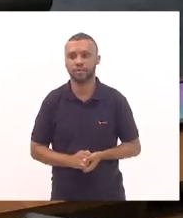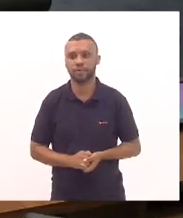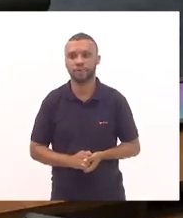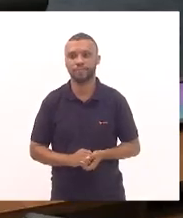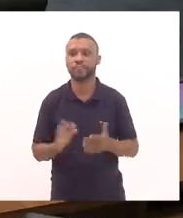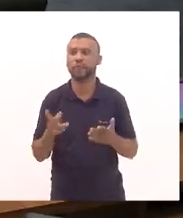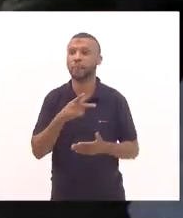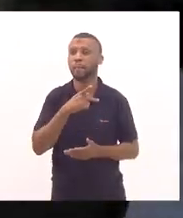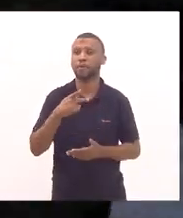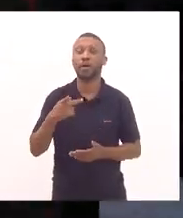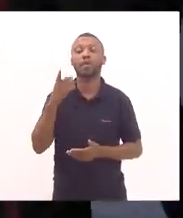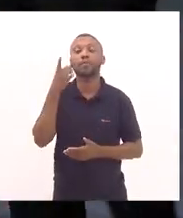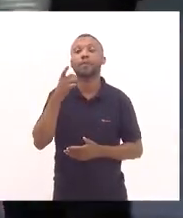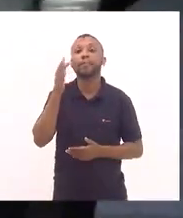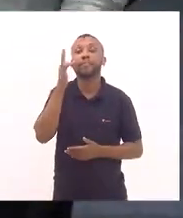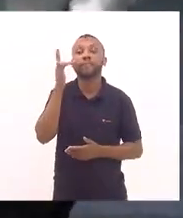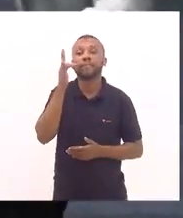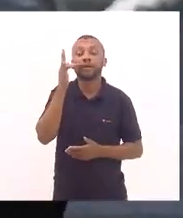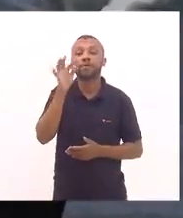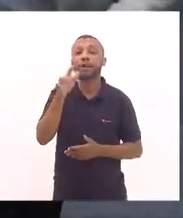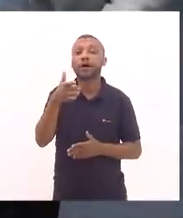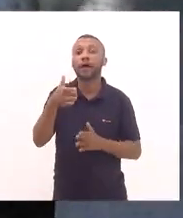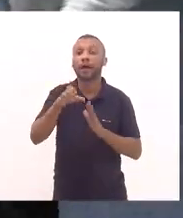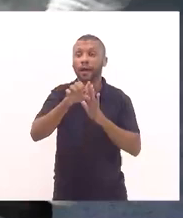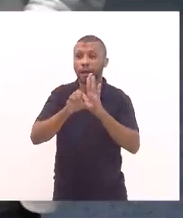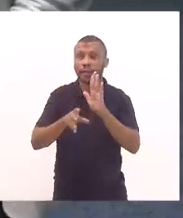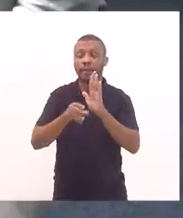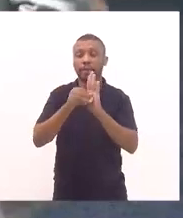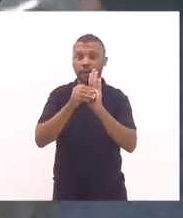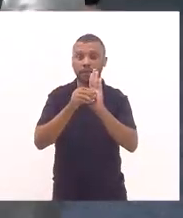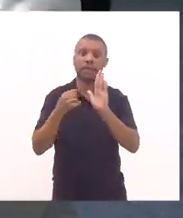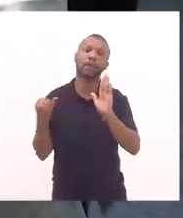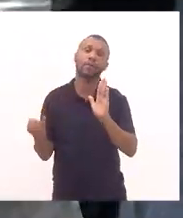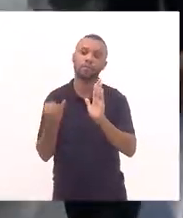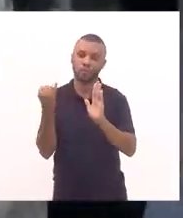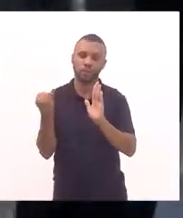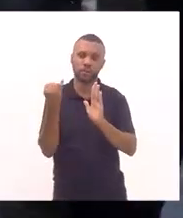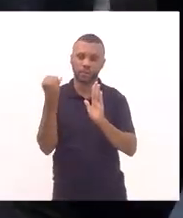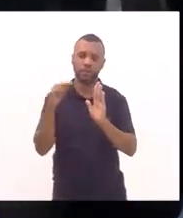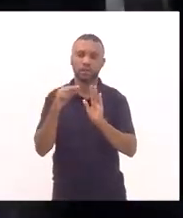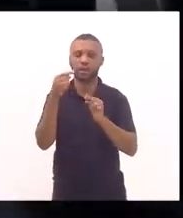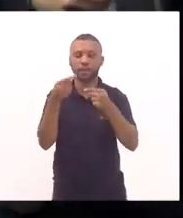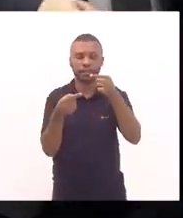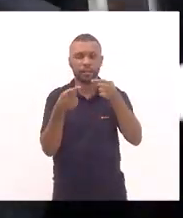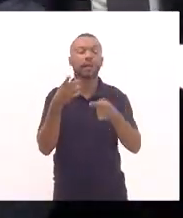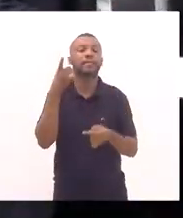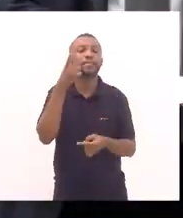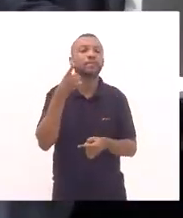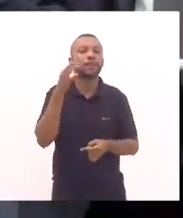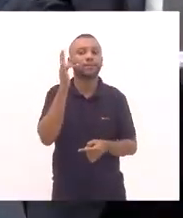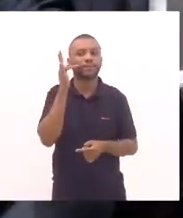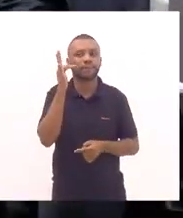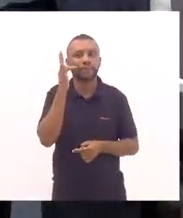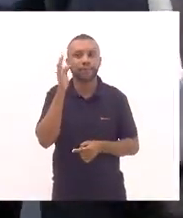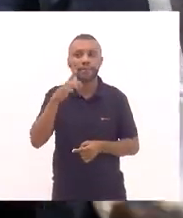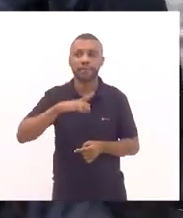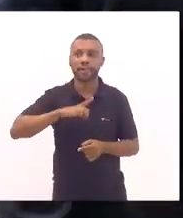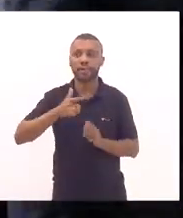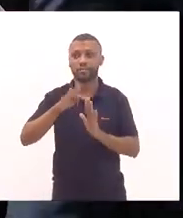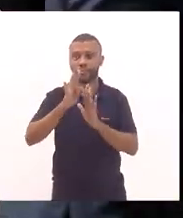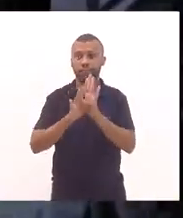Senhor presidente, o deputado Flávio Serafini, essa emenda é importante. O deputado Flávio Serafini tem a atualização aqui